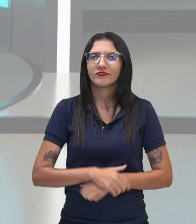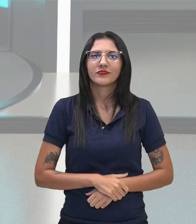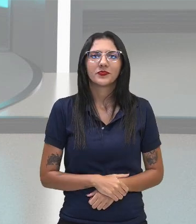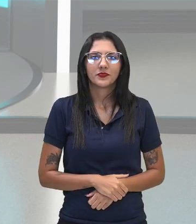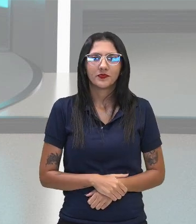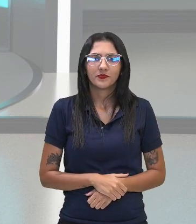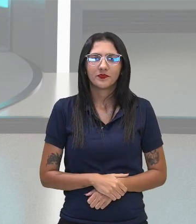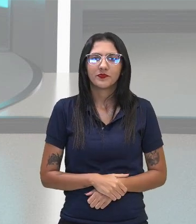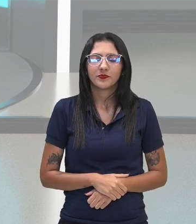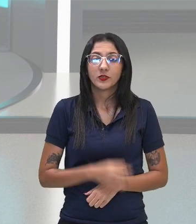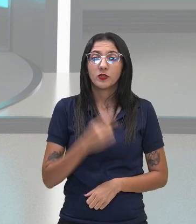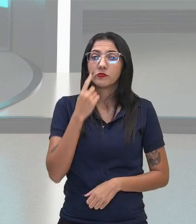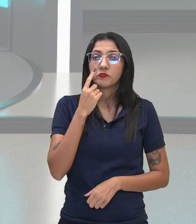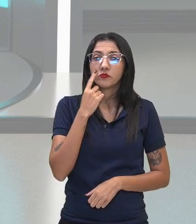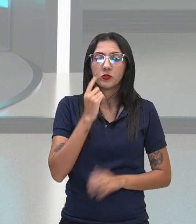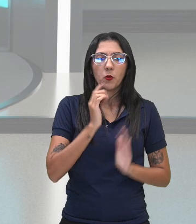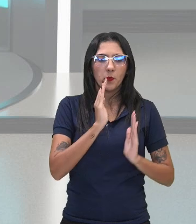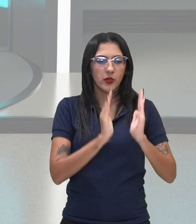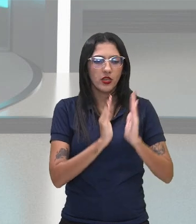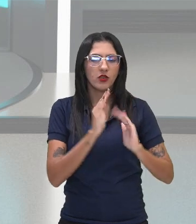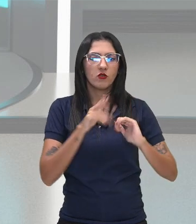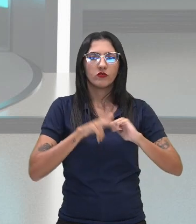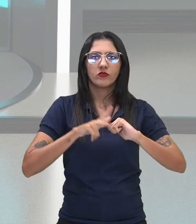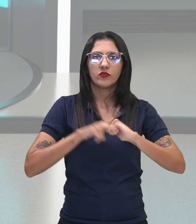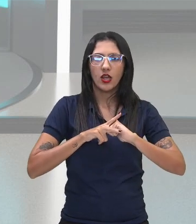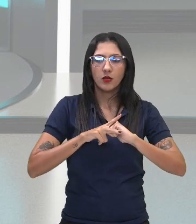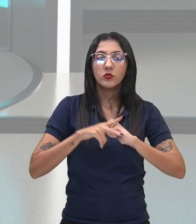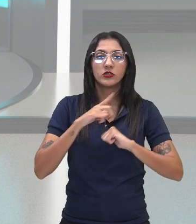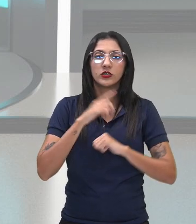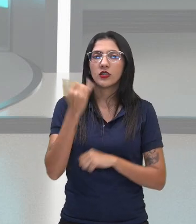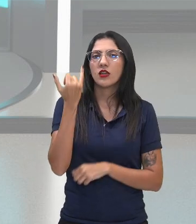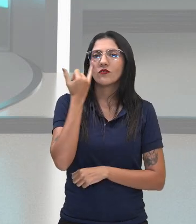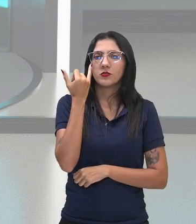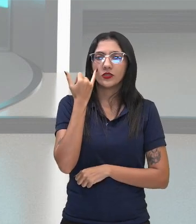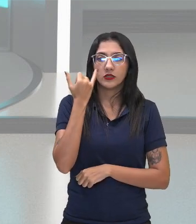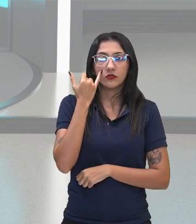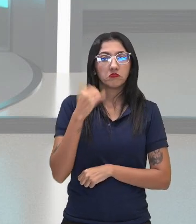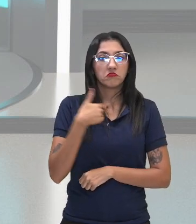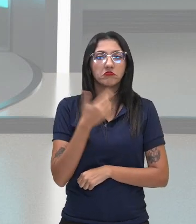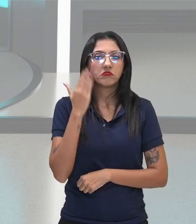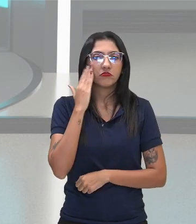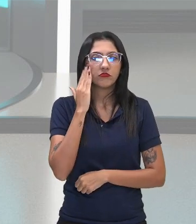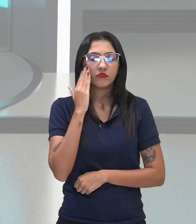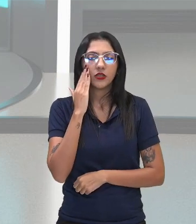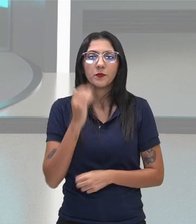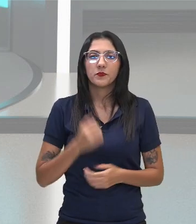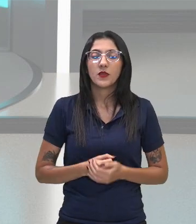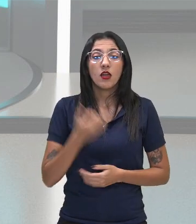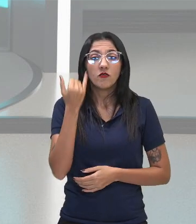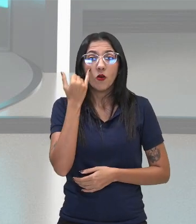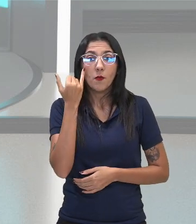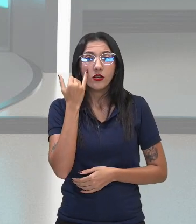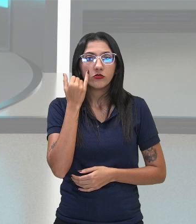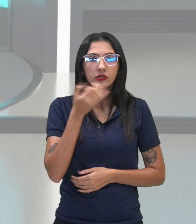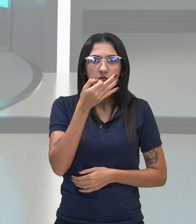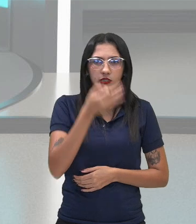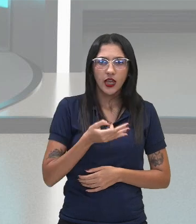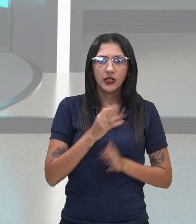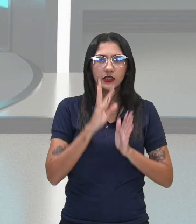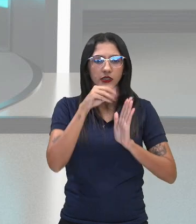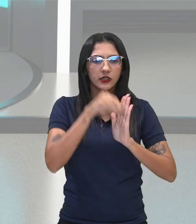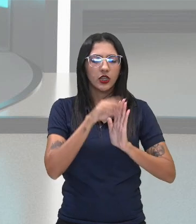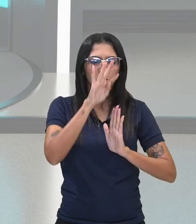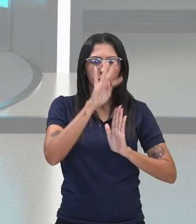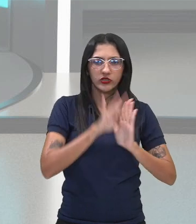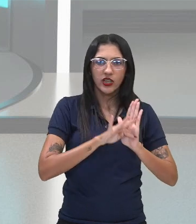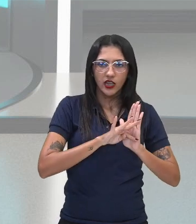os tempos verbais que trazem essas informações para nós, tanto as informações precisas, certas do